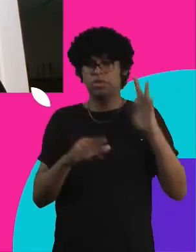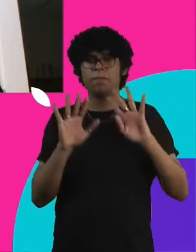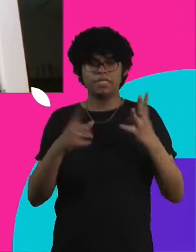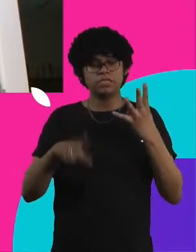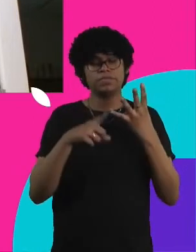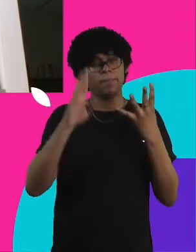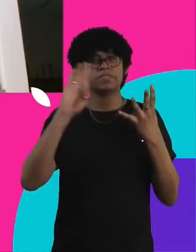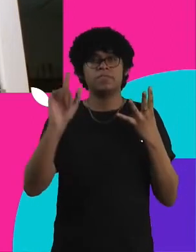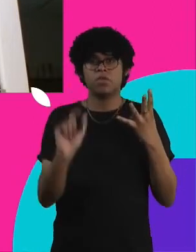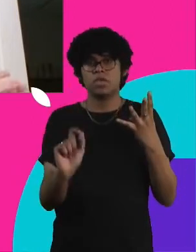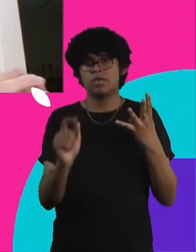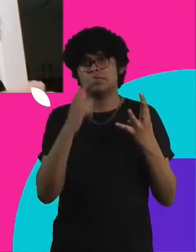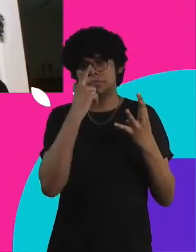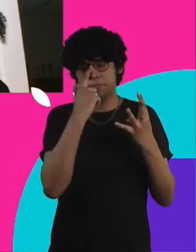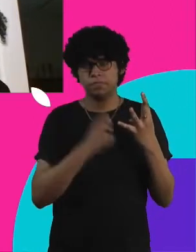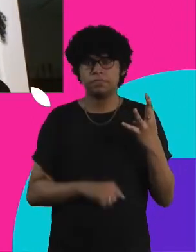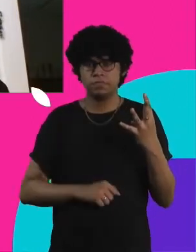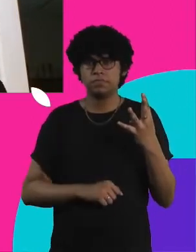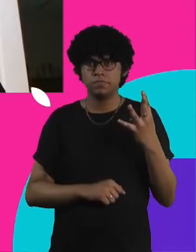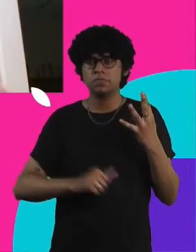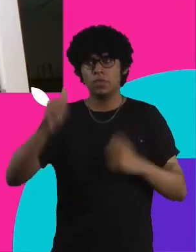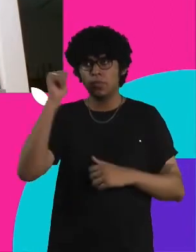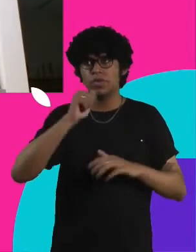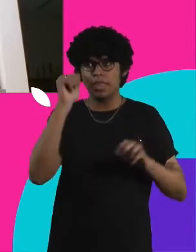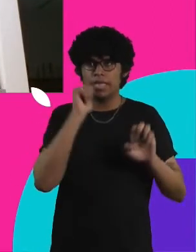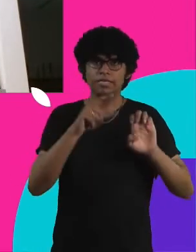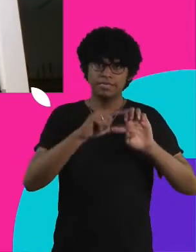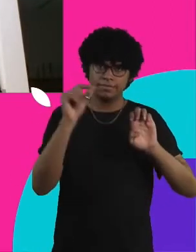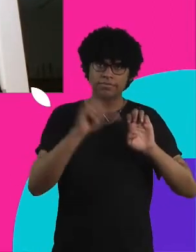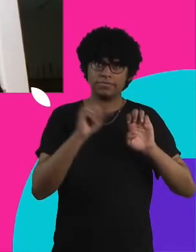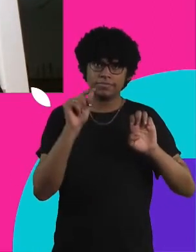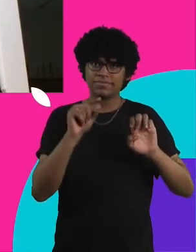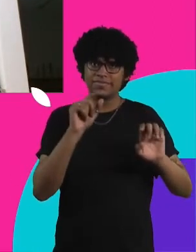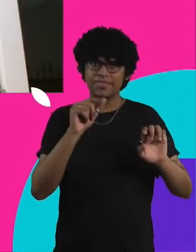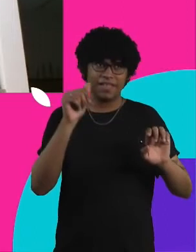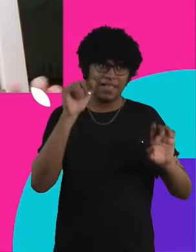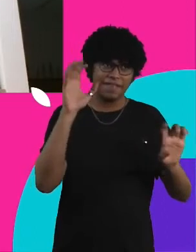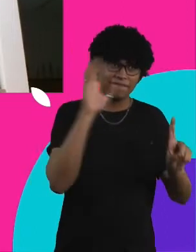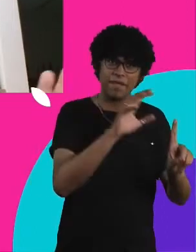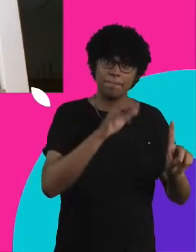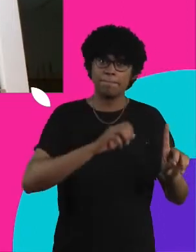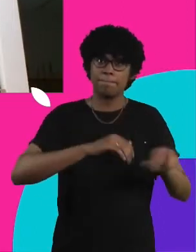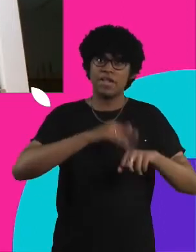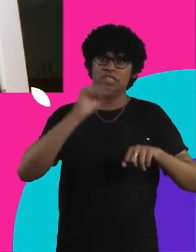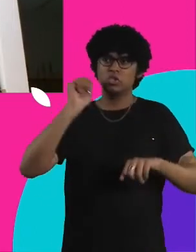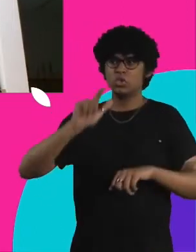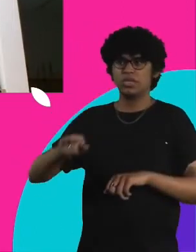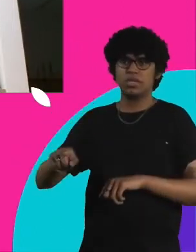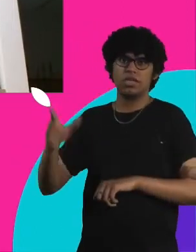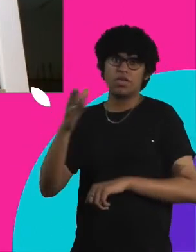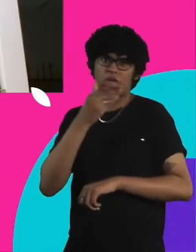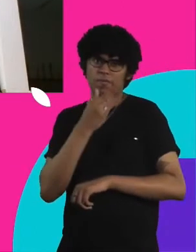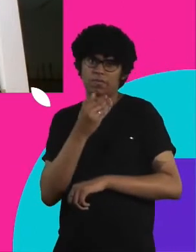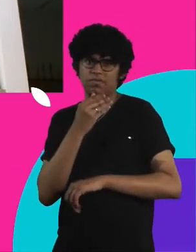último fator é que as mulheres empreendedoras foram mais afetadas do que os homens. Quando eu falo isso, tem gente que fala, Ana,